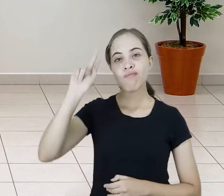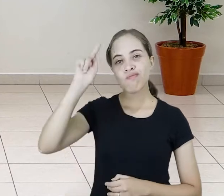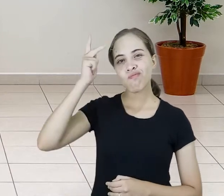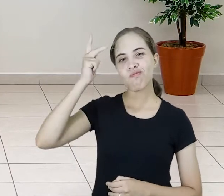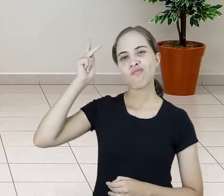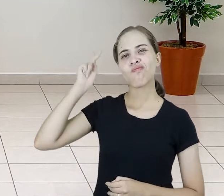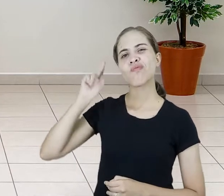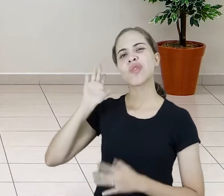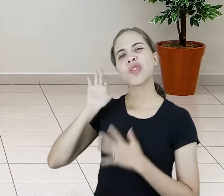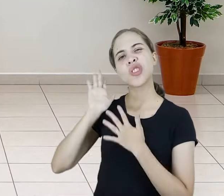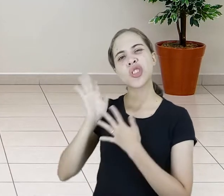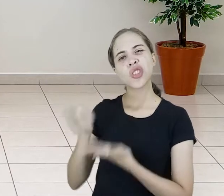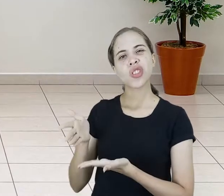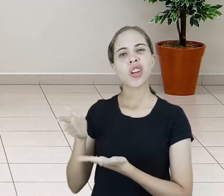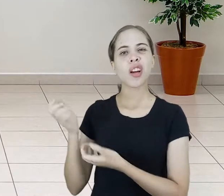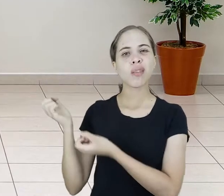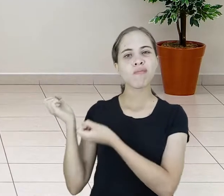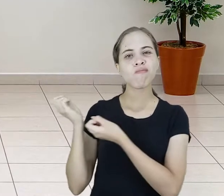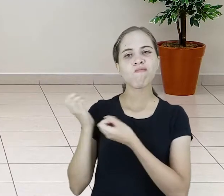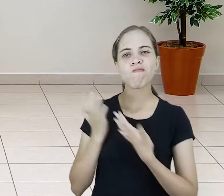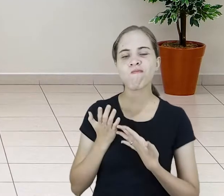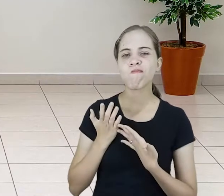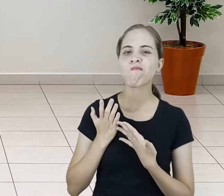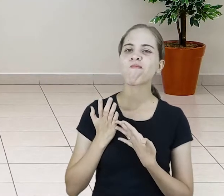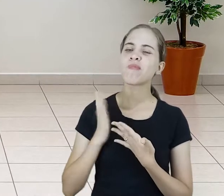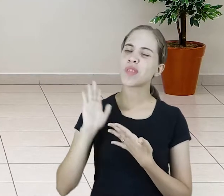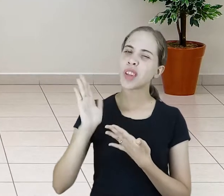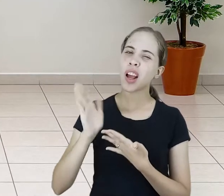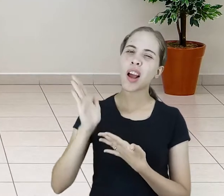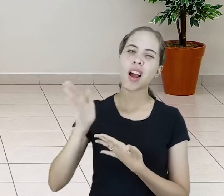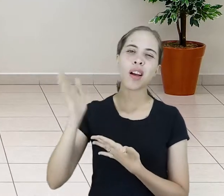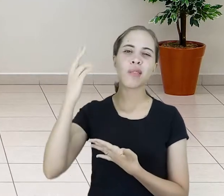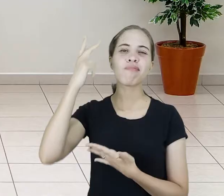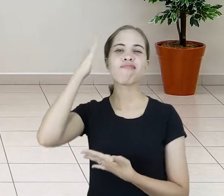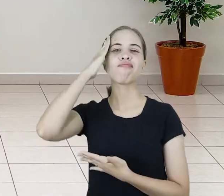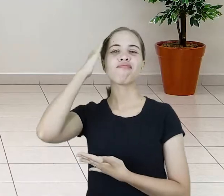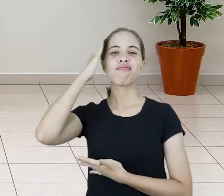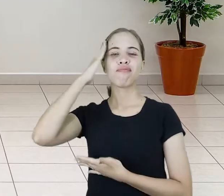Eu já ouvi demais.